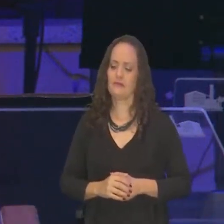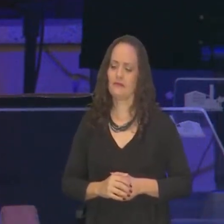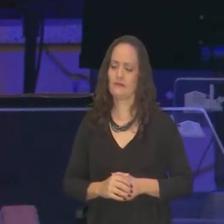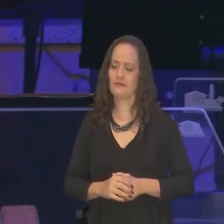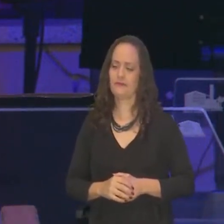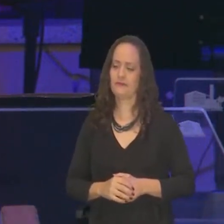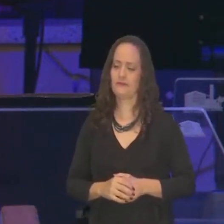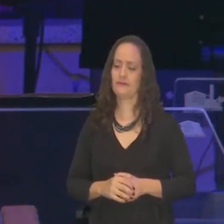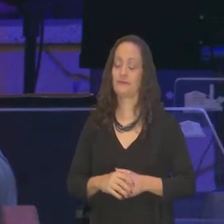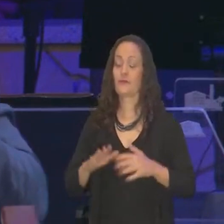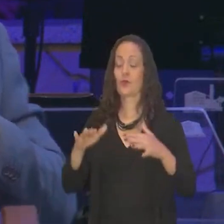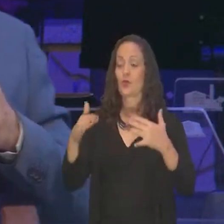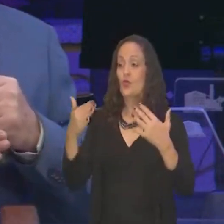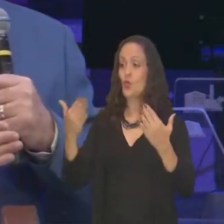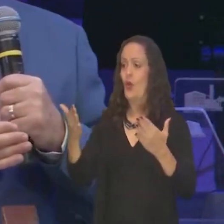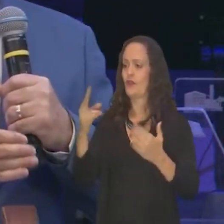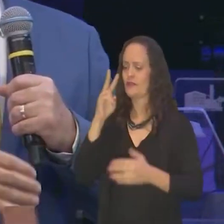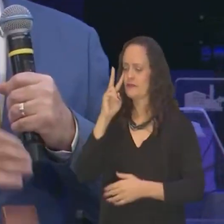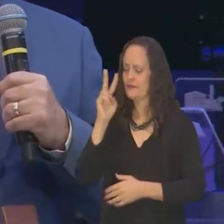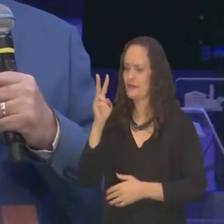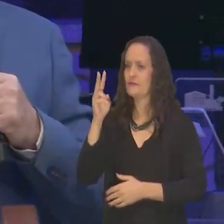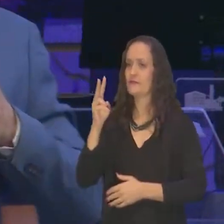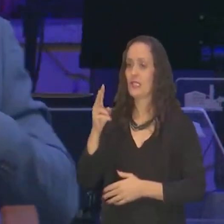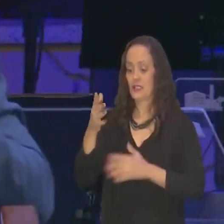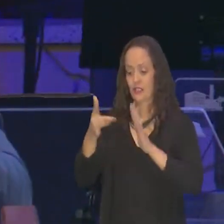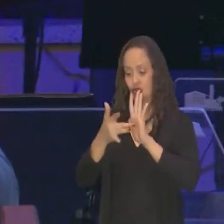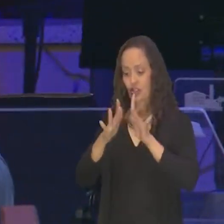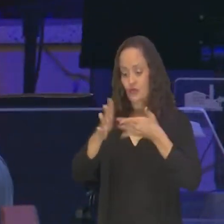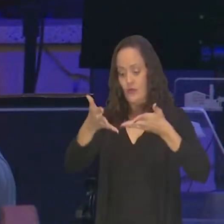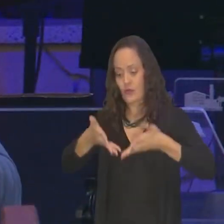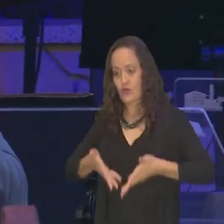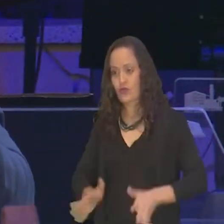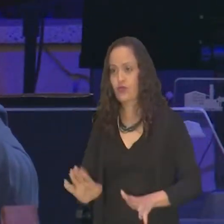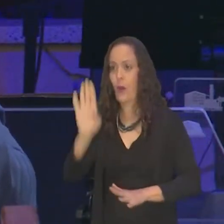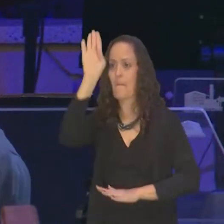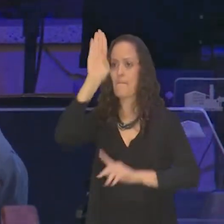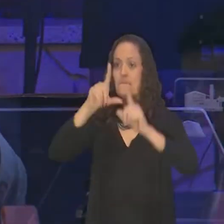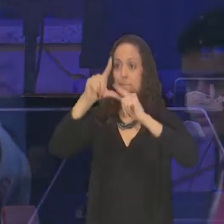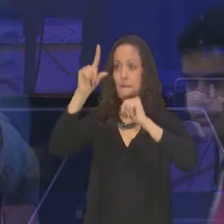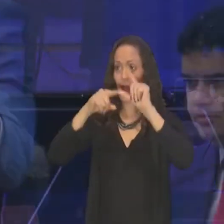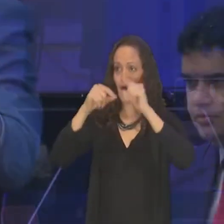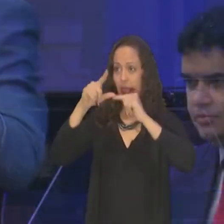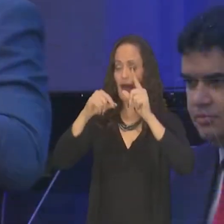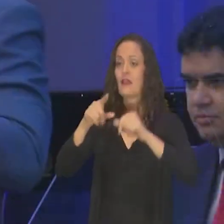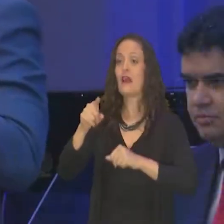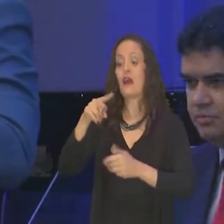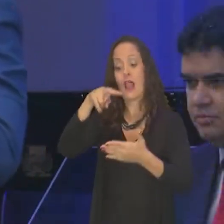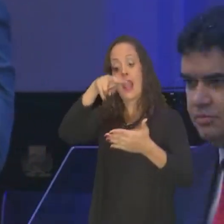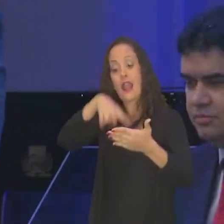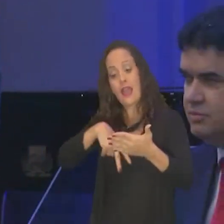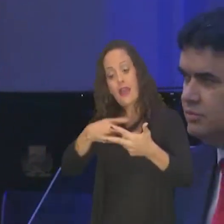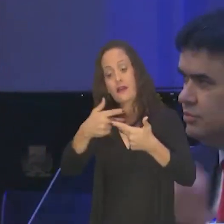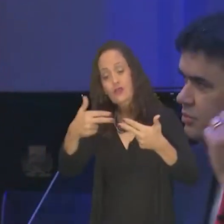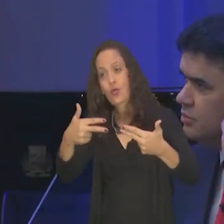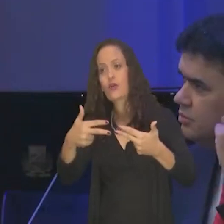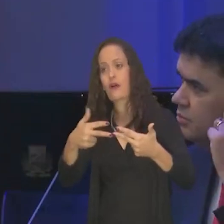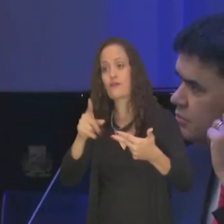Quando você percebe o nascimento de Cristo, que nasceu em Belém da Judeia, Tibério, vá ler sobre Tibério,